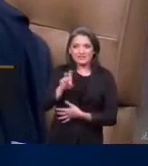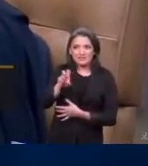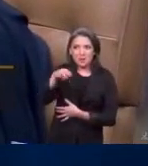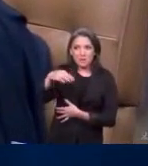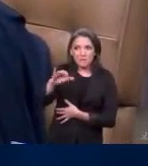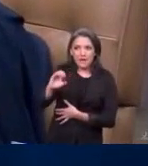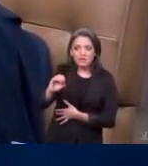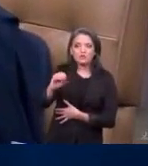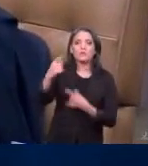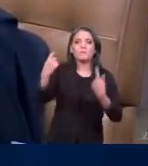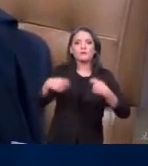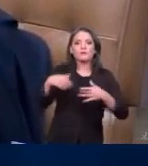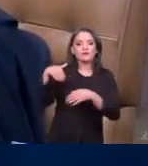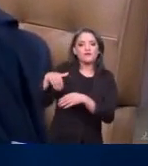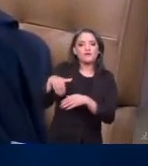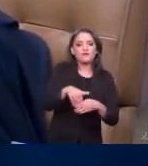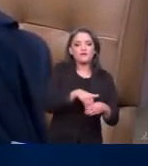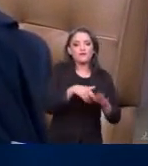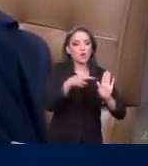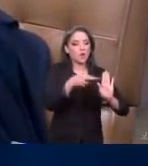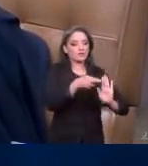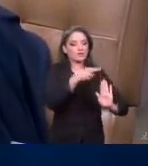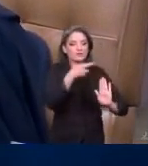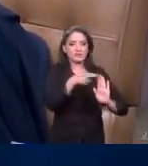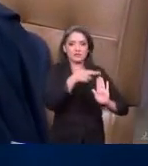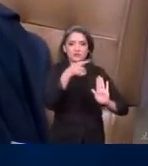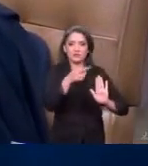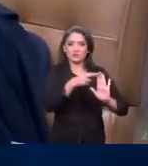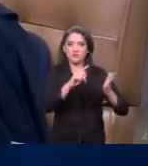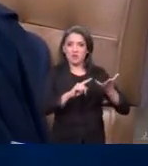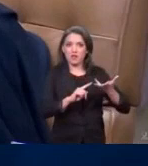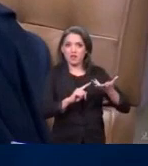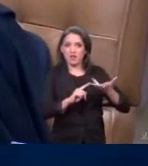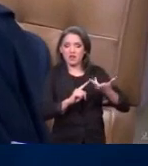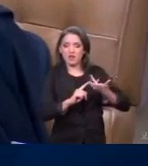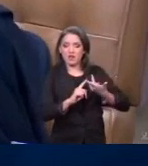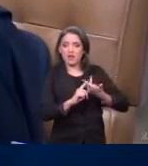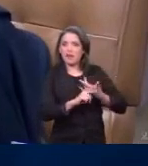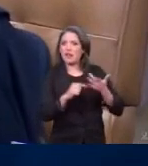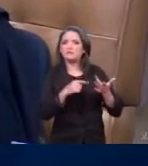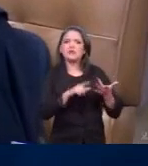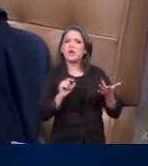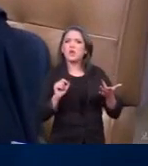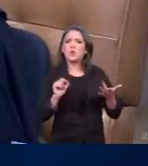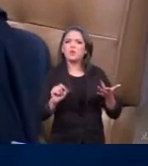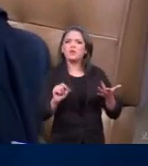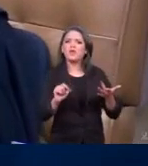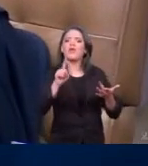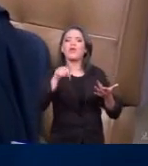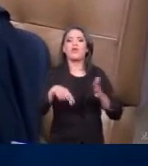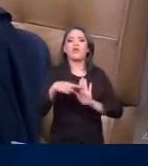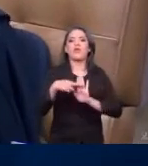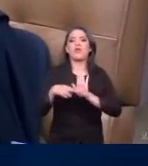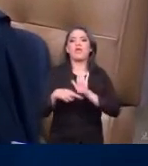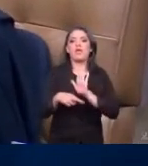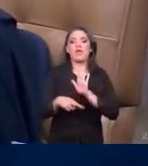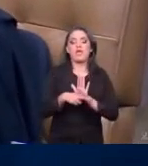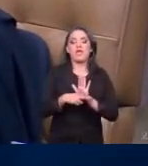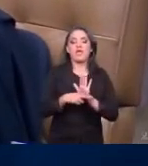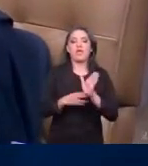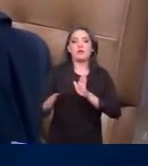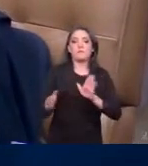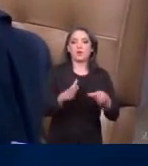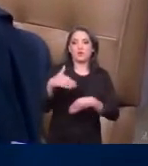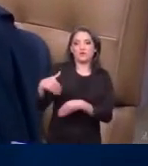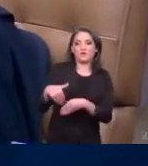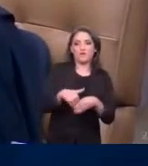concordamos, convenhamos que estaríamos algemando as Forças Armadas do Brasil. E as Forças Armadas Nacionais, as